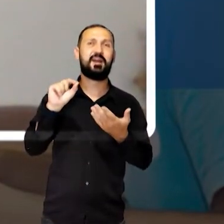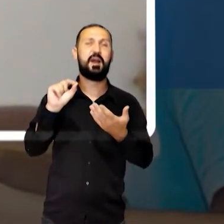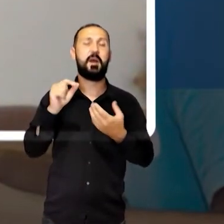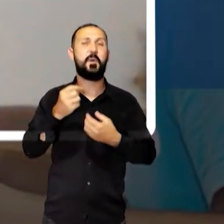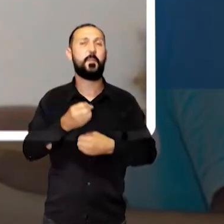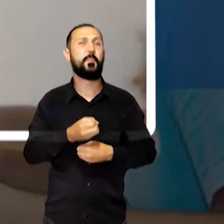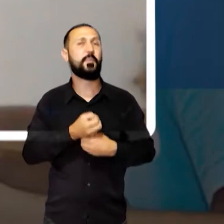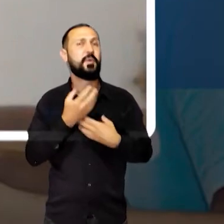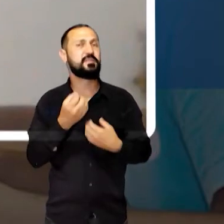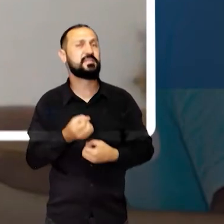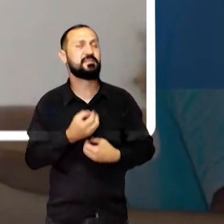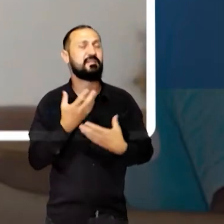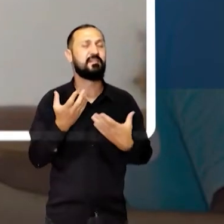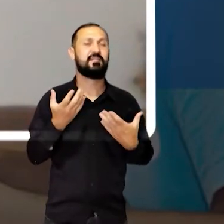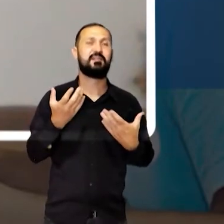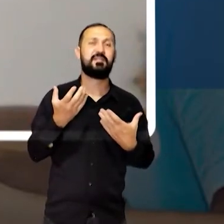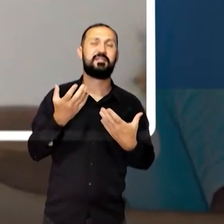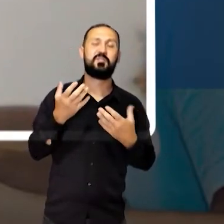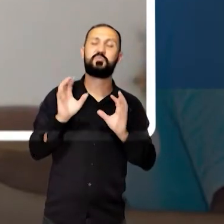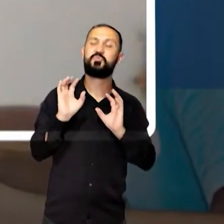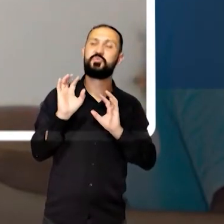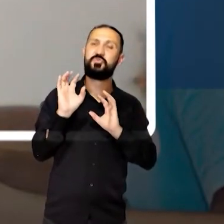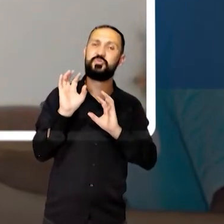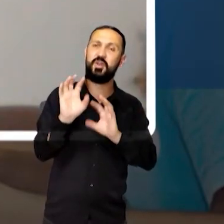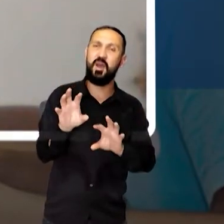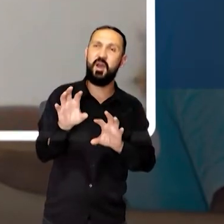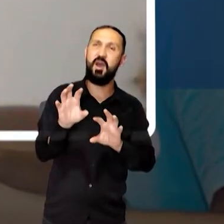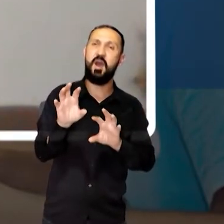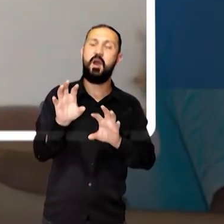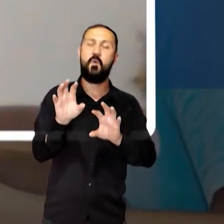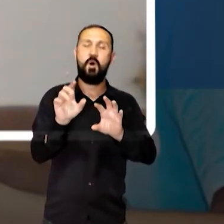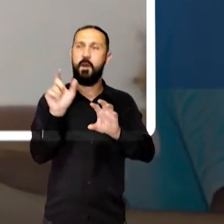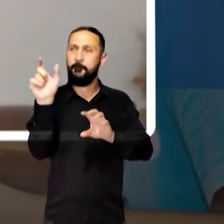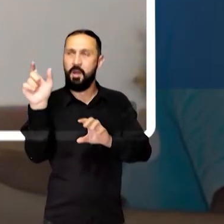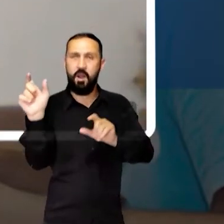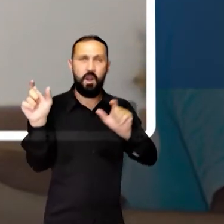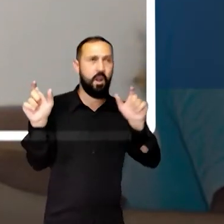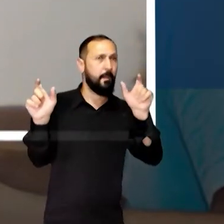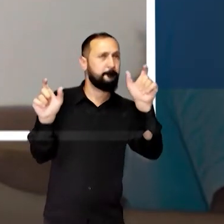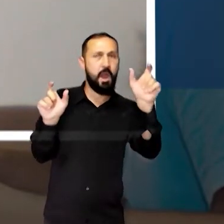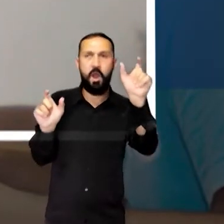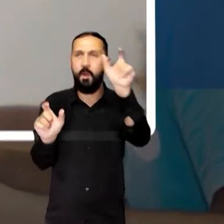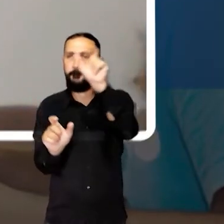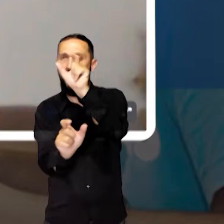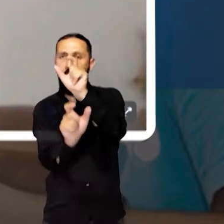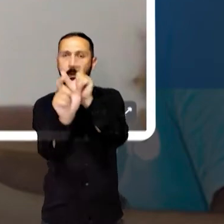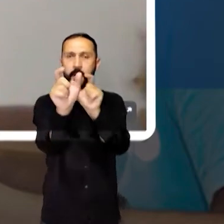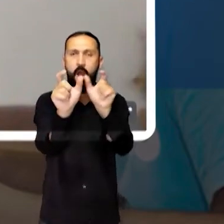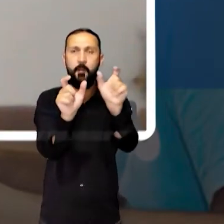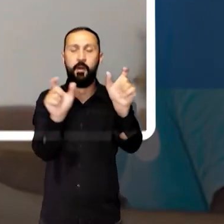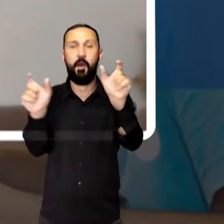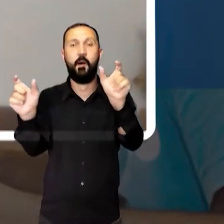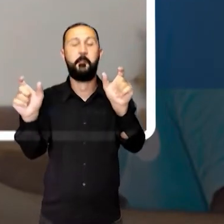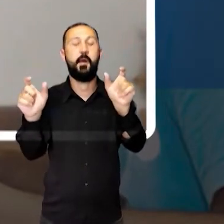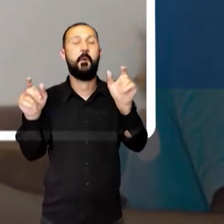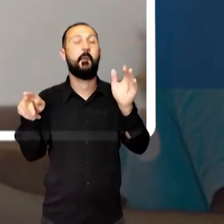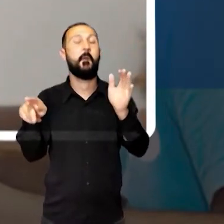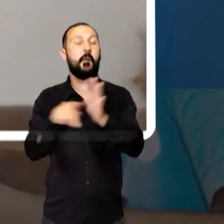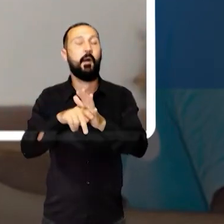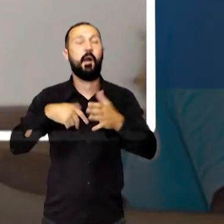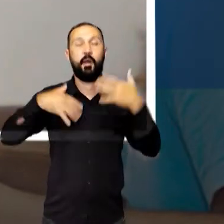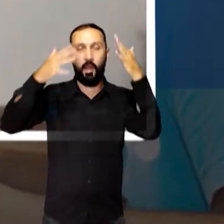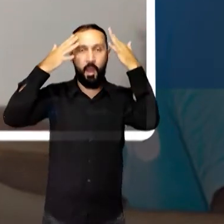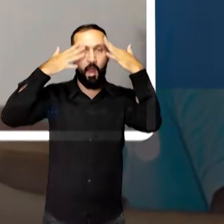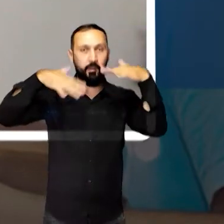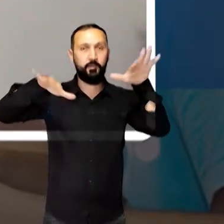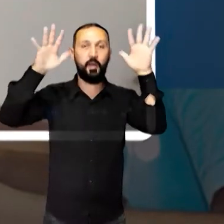presente a poesia, um manejo com as palavras. Então, no meu caso, foi algo muito